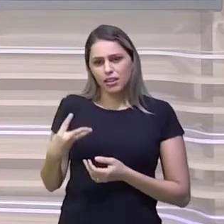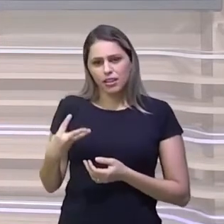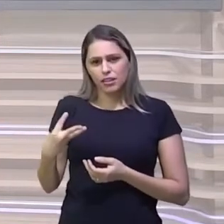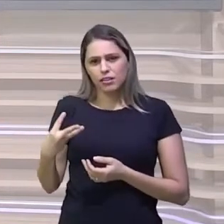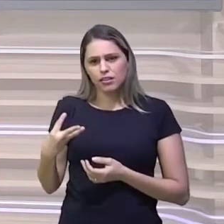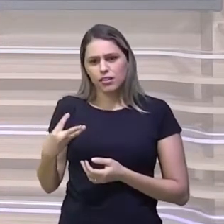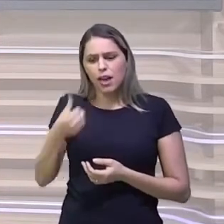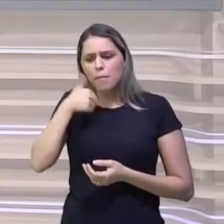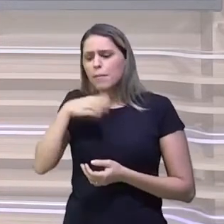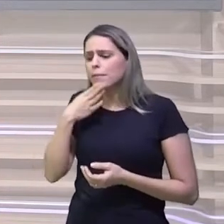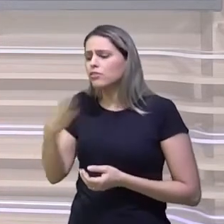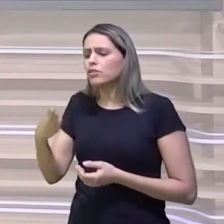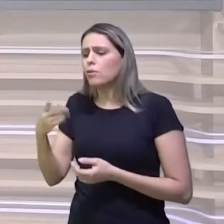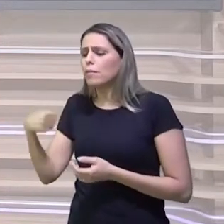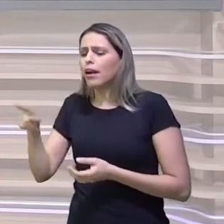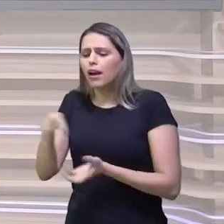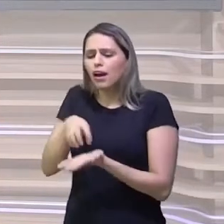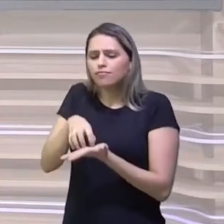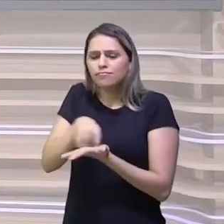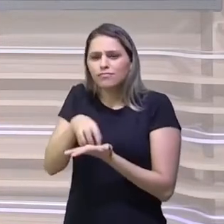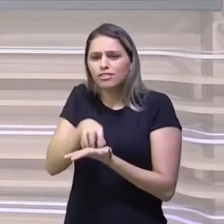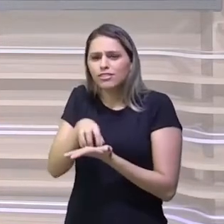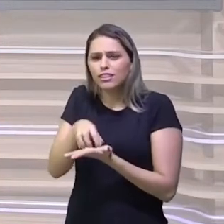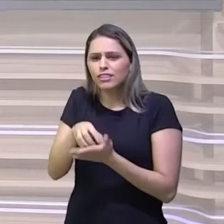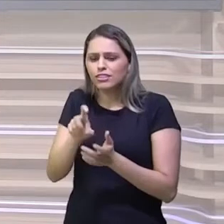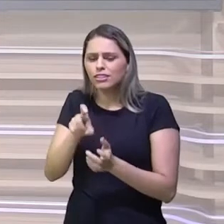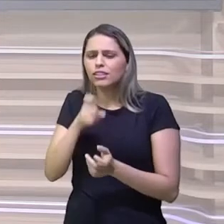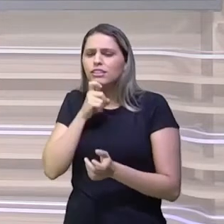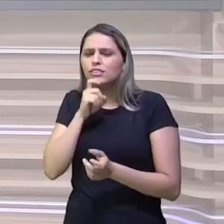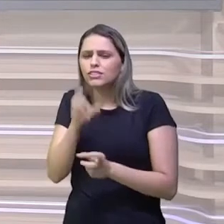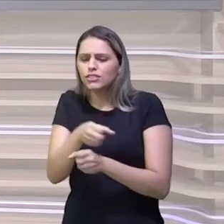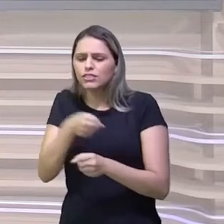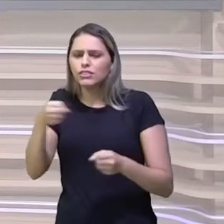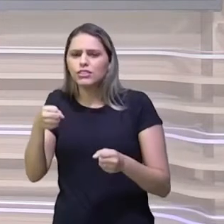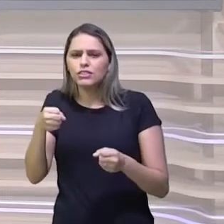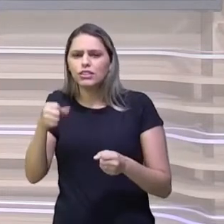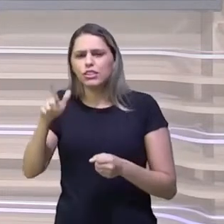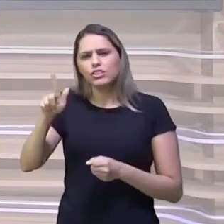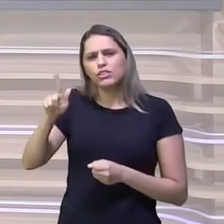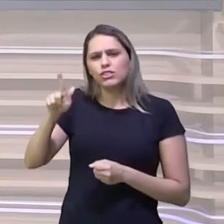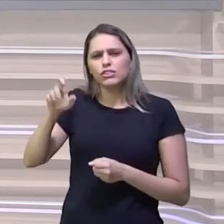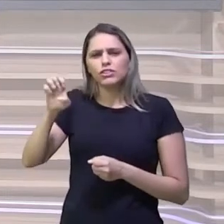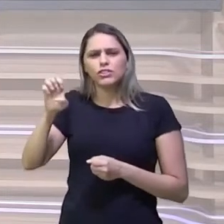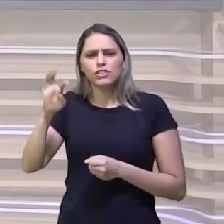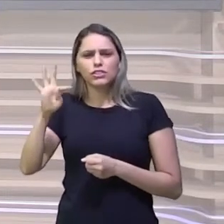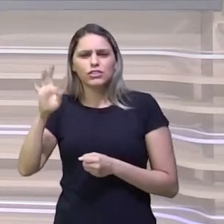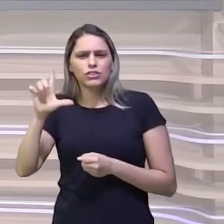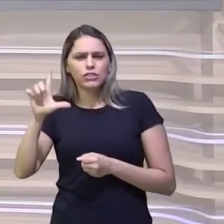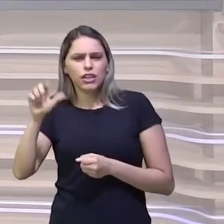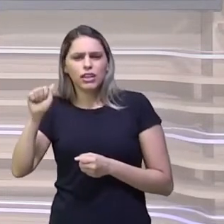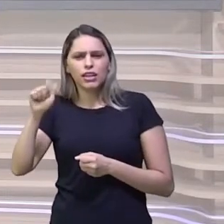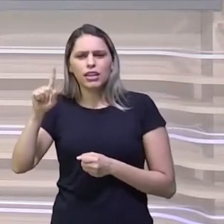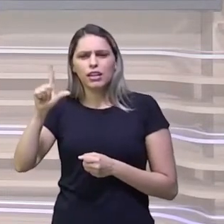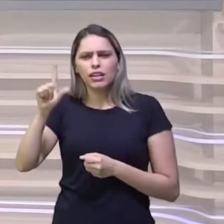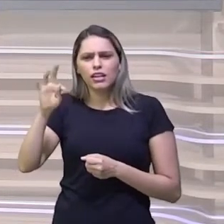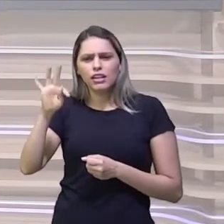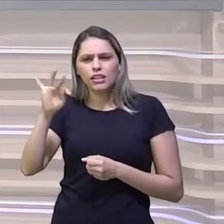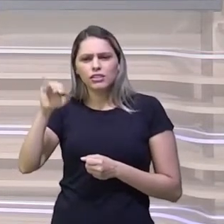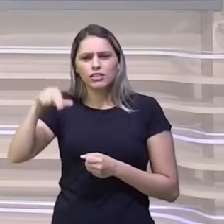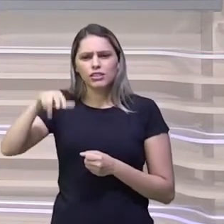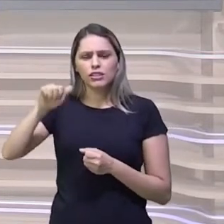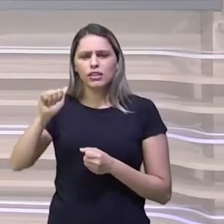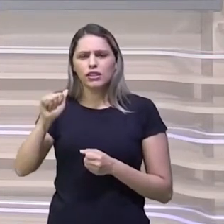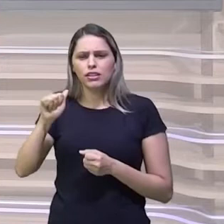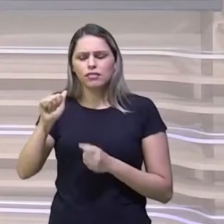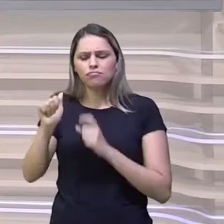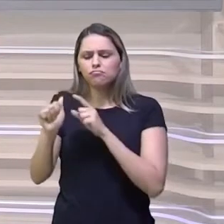vai pegar a gelatina lá na geladeira. Ela ficou, gelatina, gelatina, mãe, tem Tina.